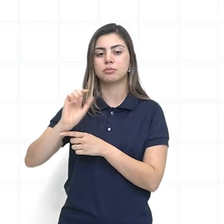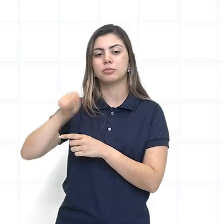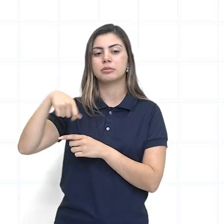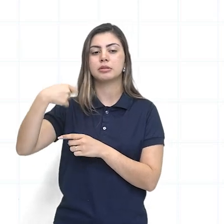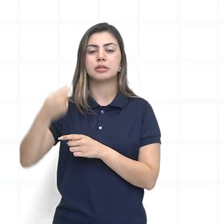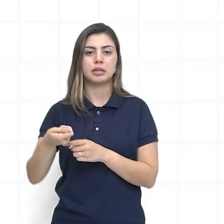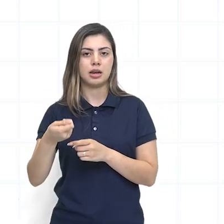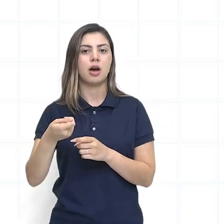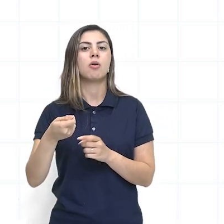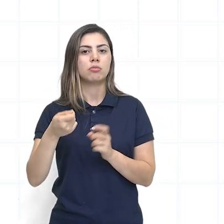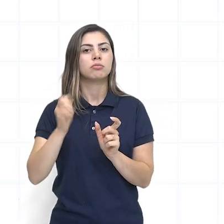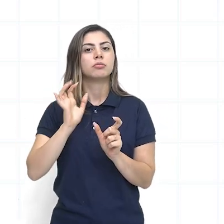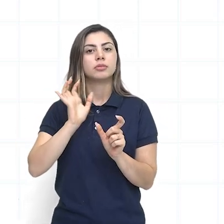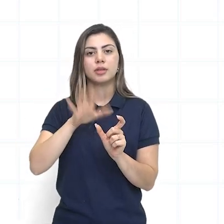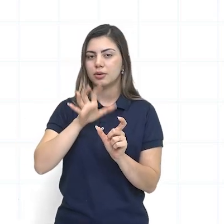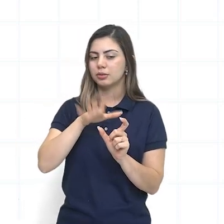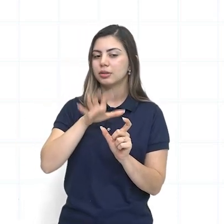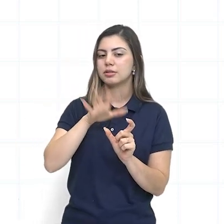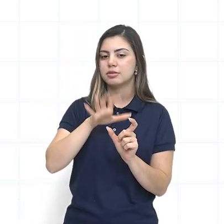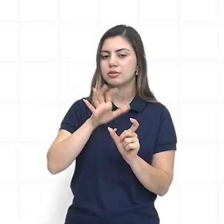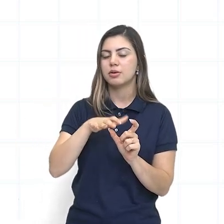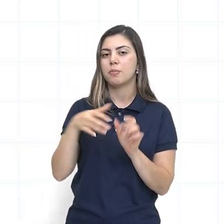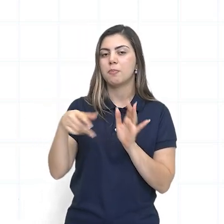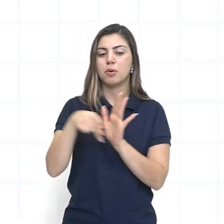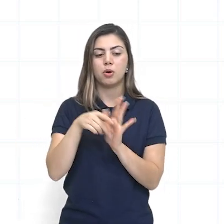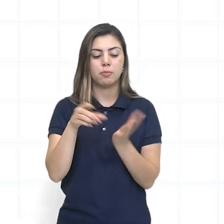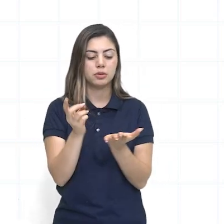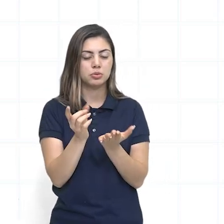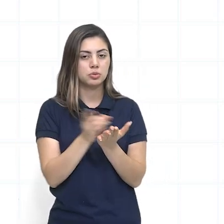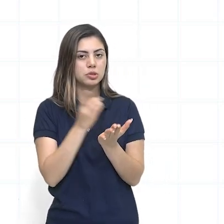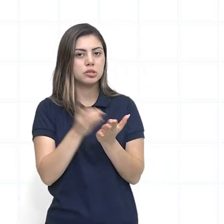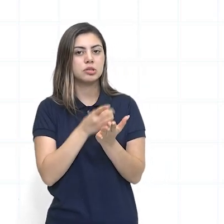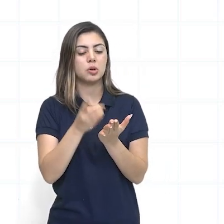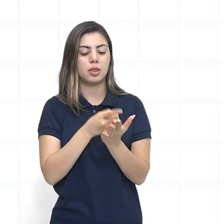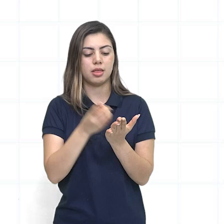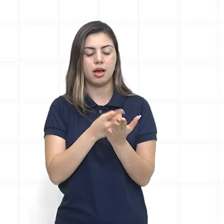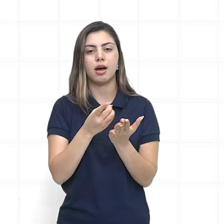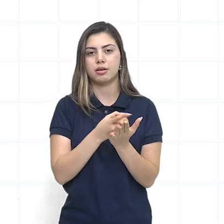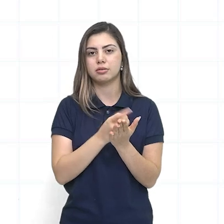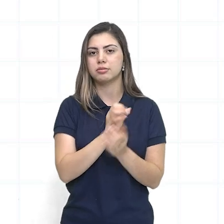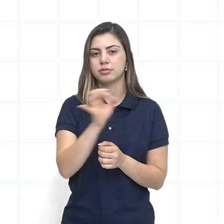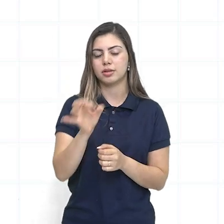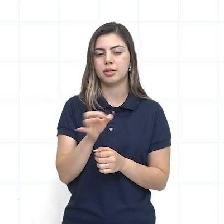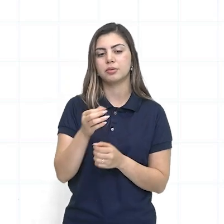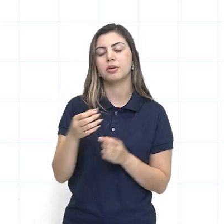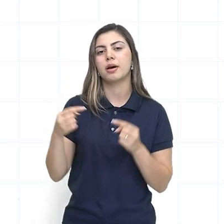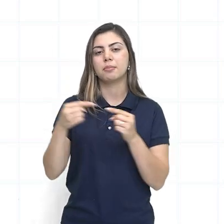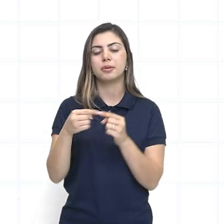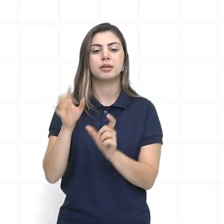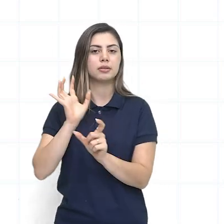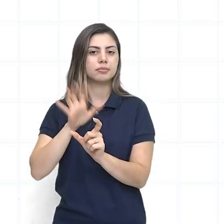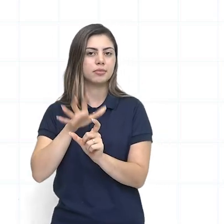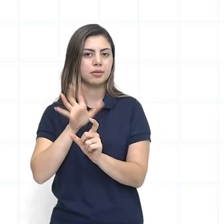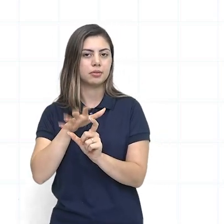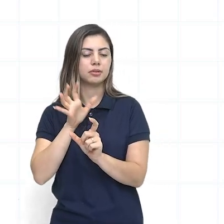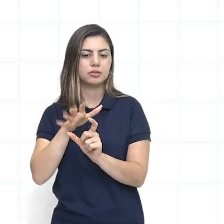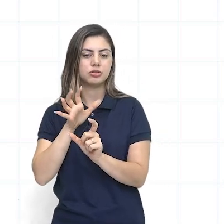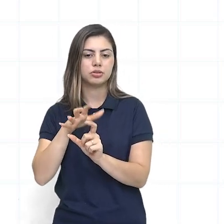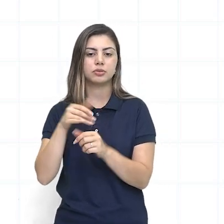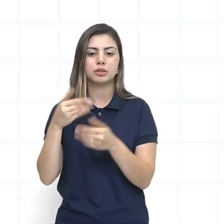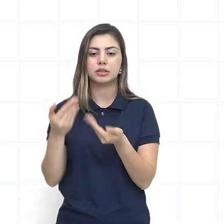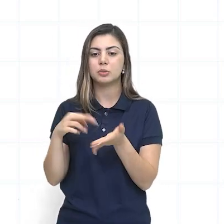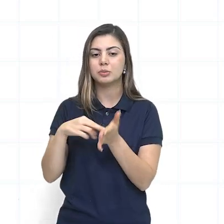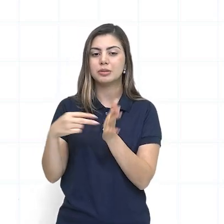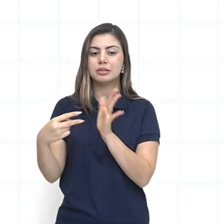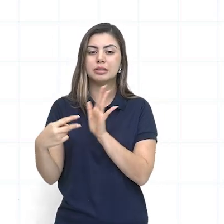do dicionário, dizemos que ela foi empregada no sentido denotativo. Quando o significado